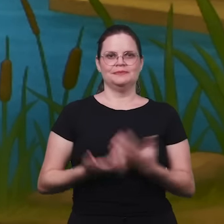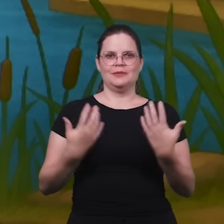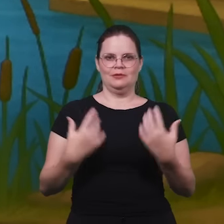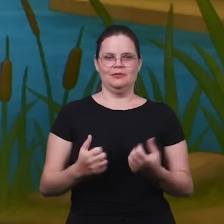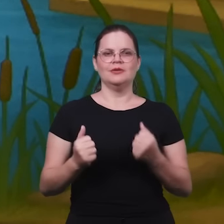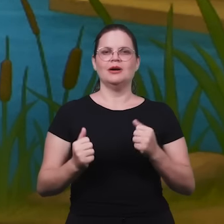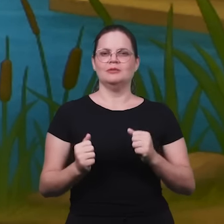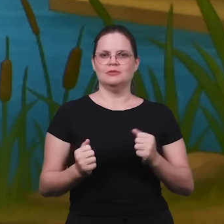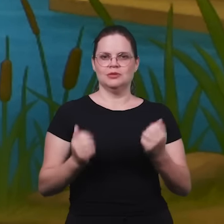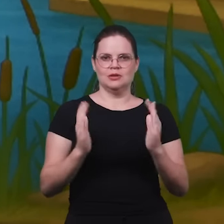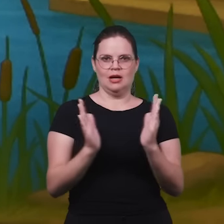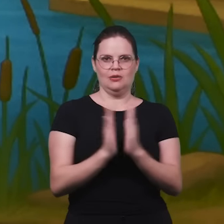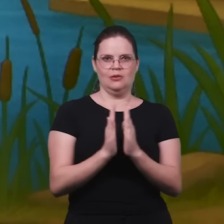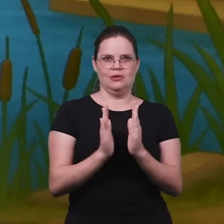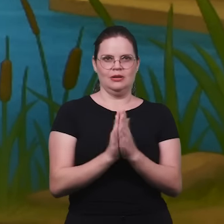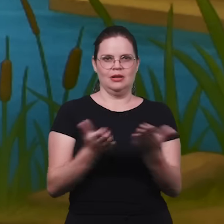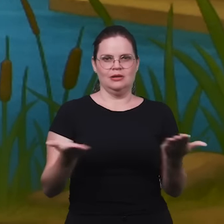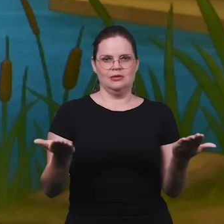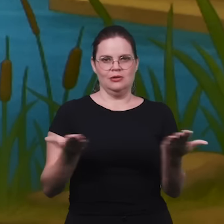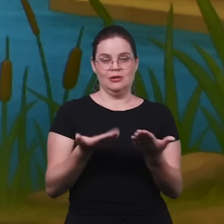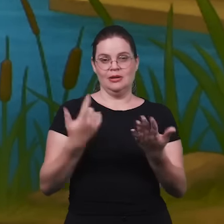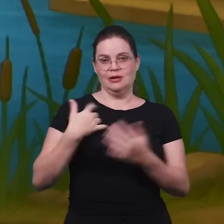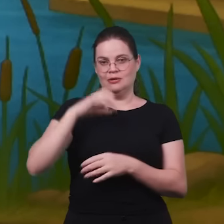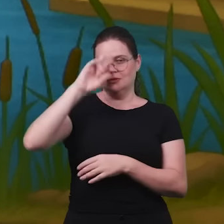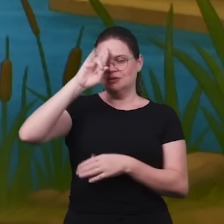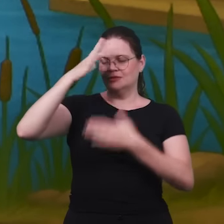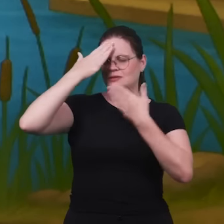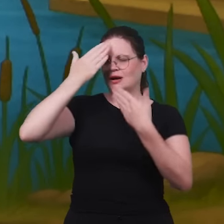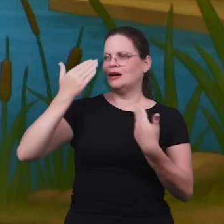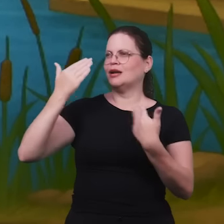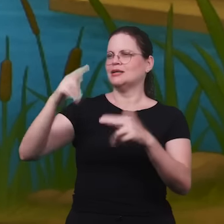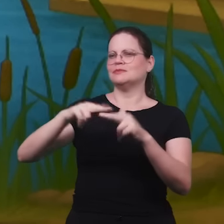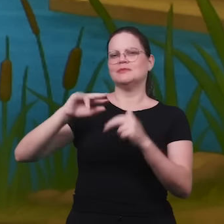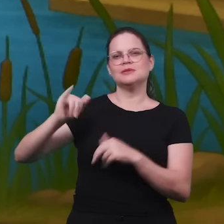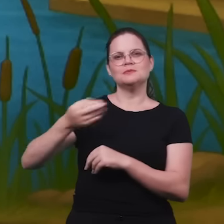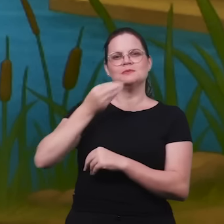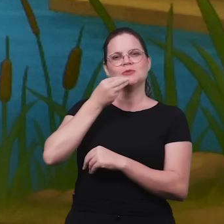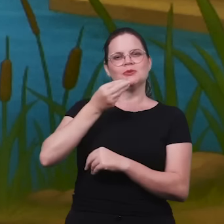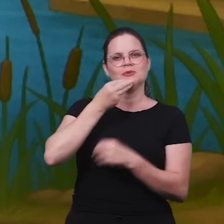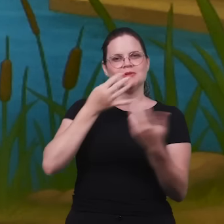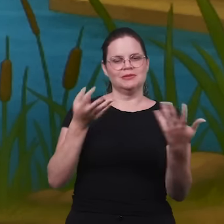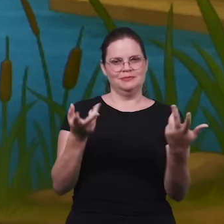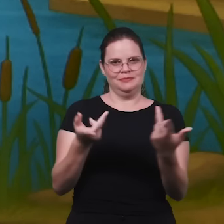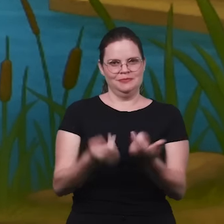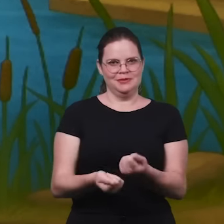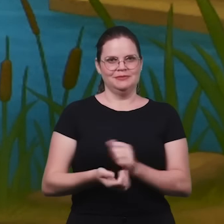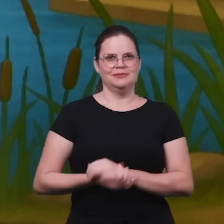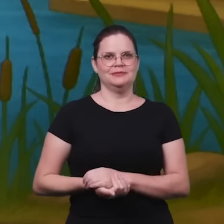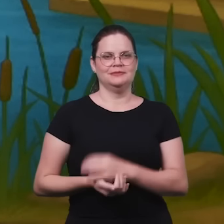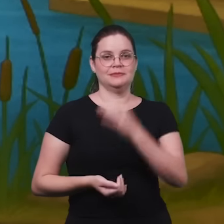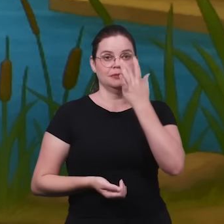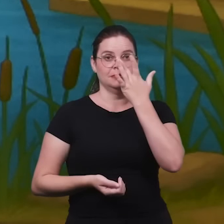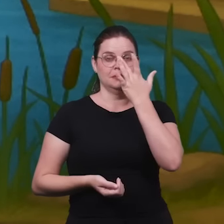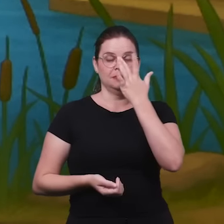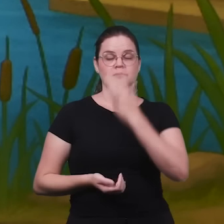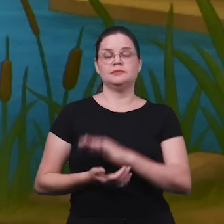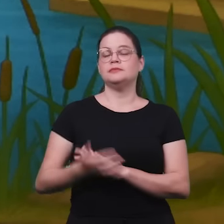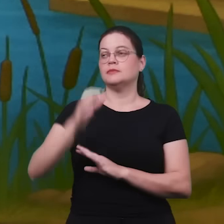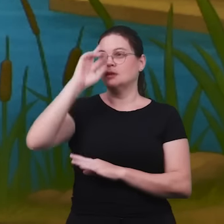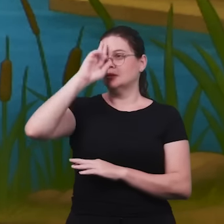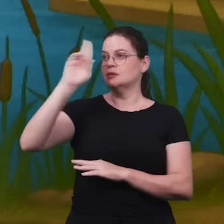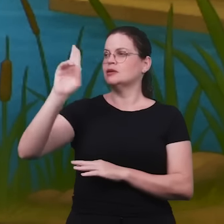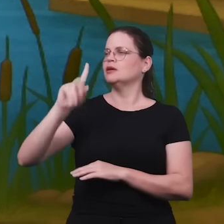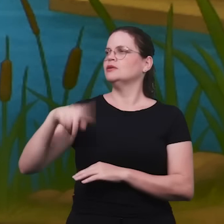Vamos louvar ao Senhor juntos, agradecendo a Ele por esta oportunidade maravilhosa. Te